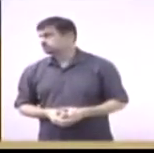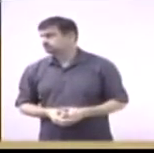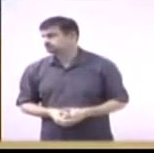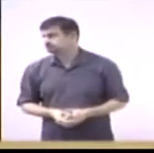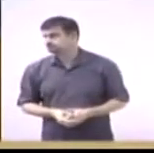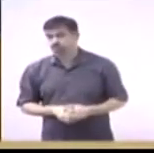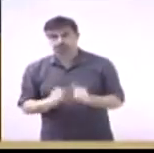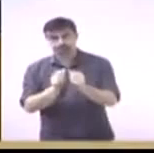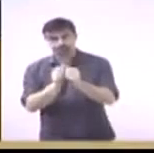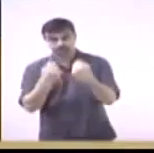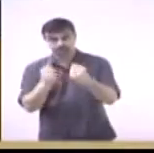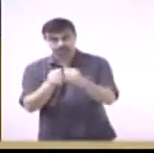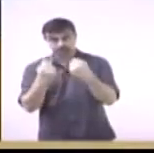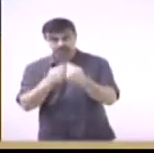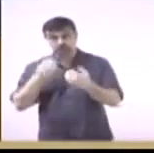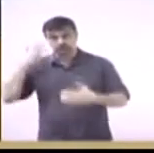Fiorello.